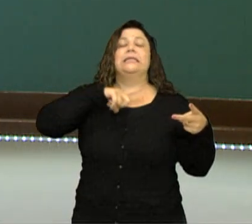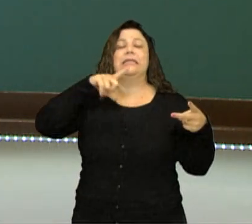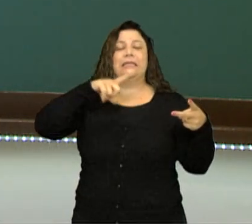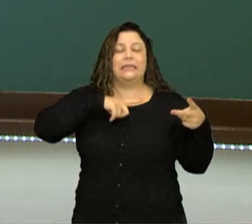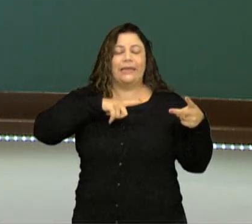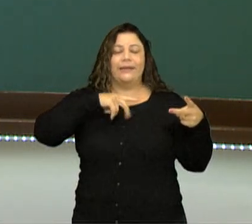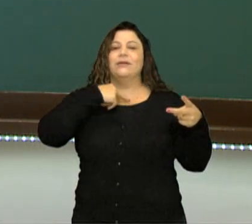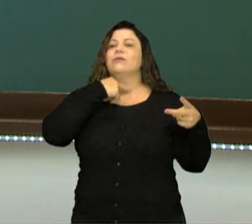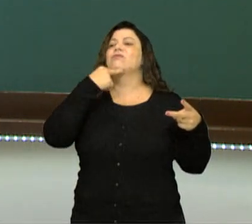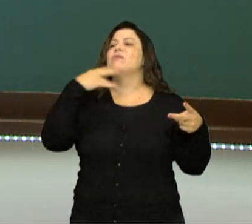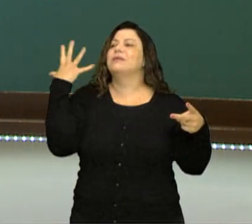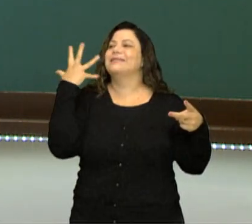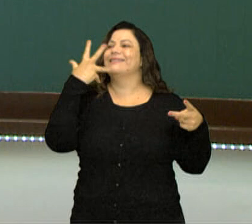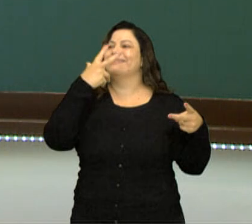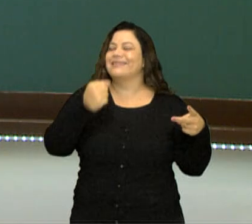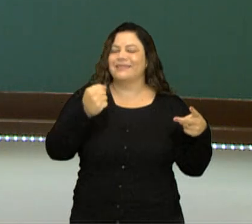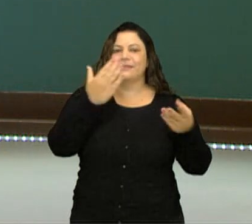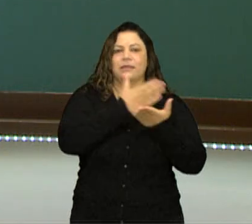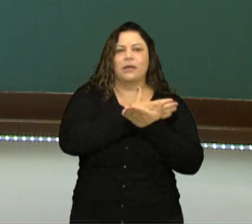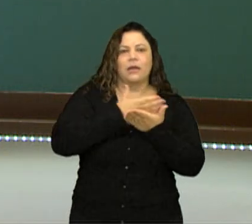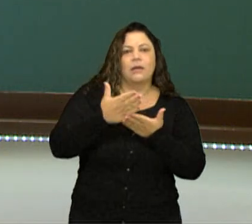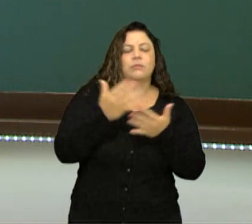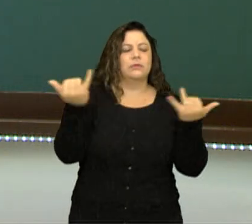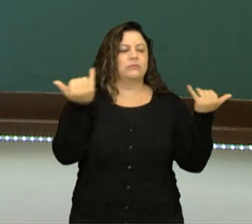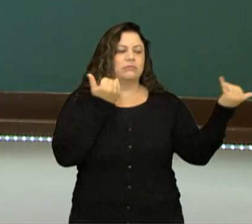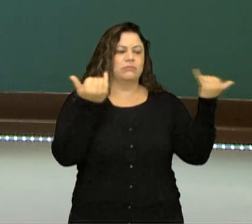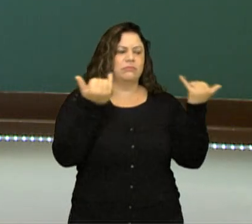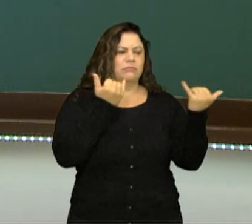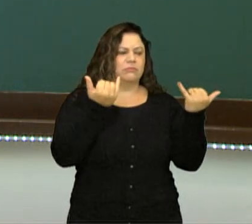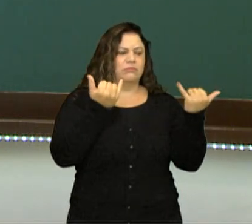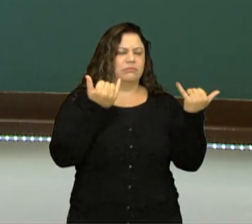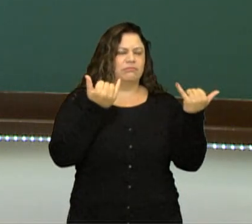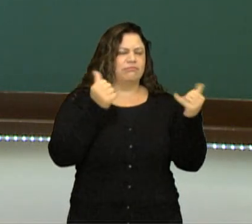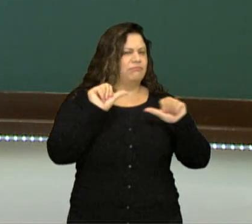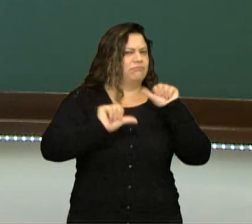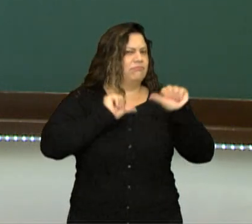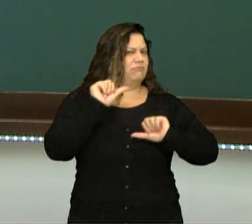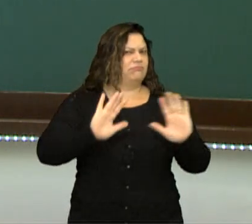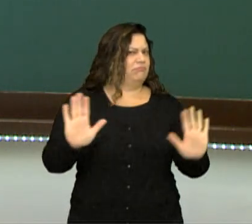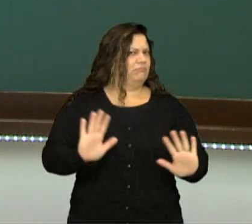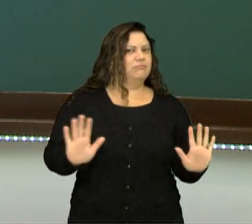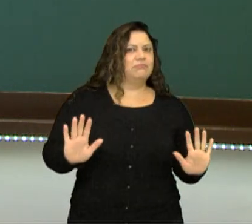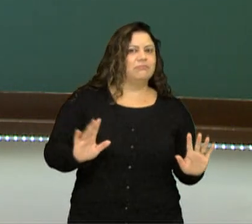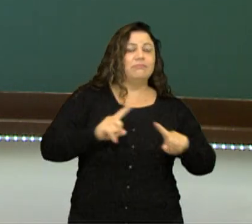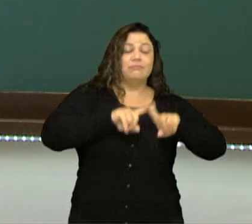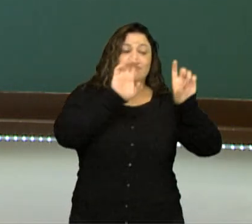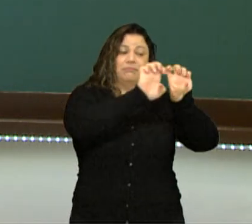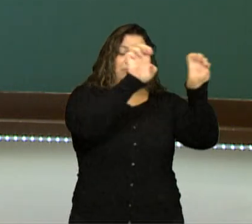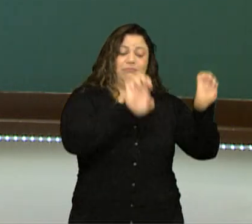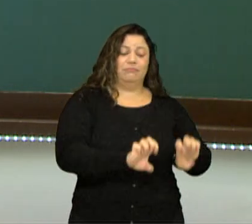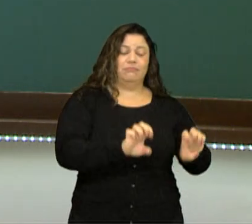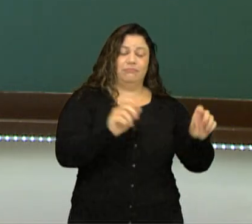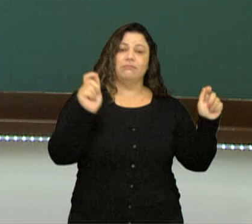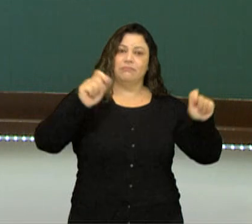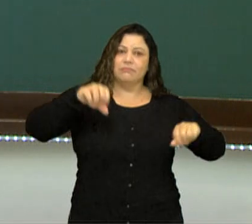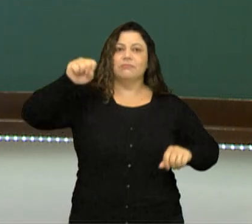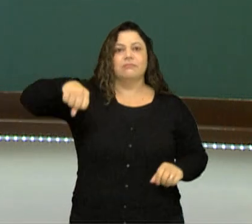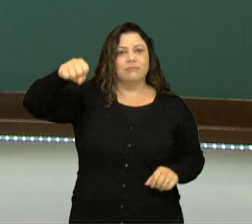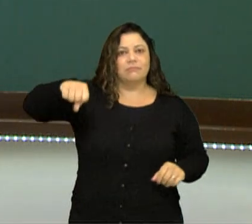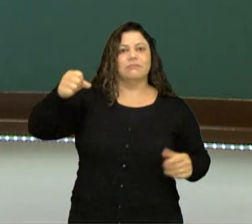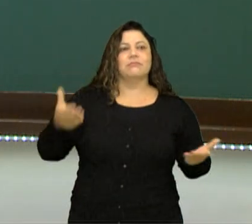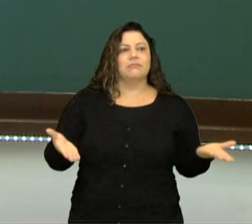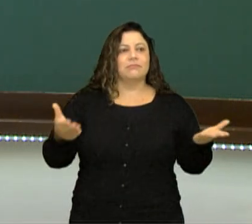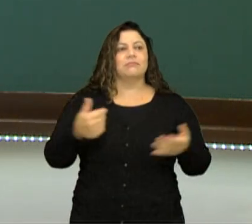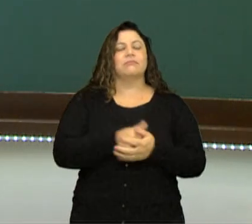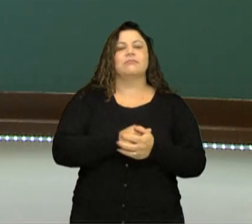A princípio, a informação não se modificou muito, mas a estrutura sim. Nós